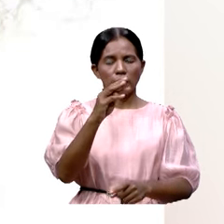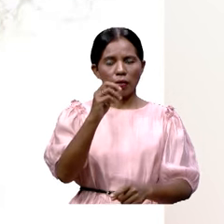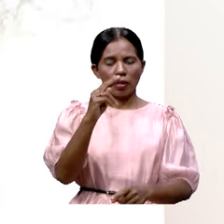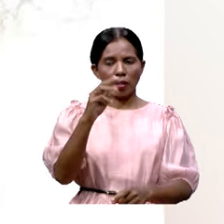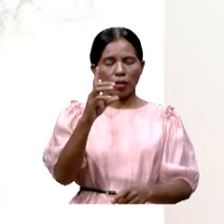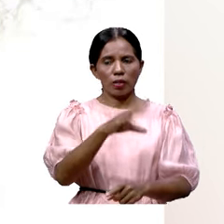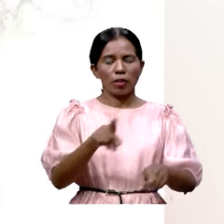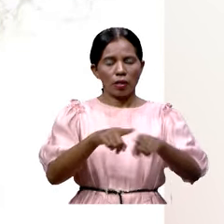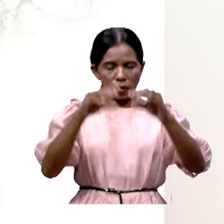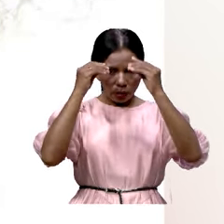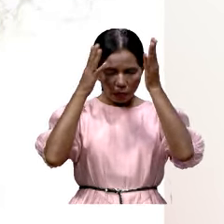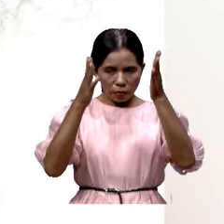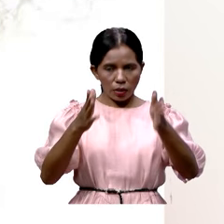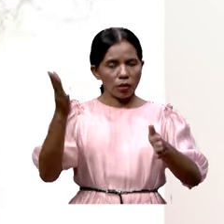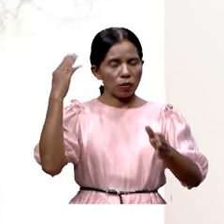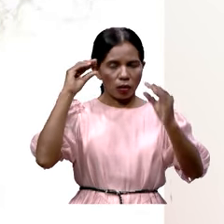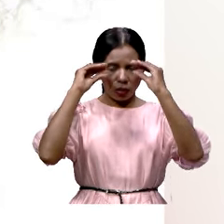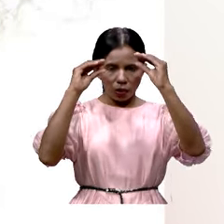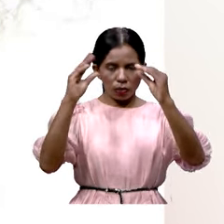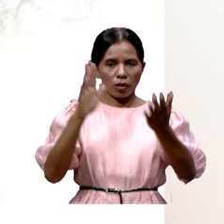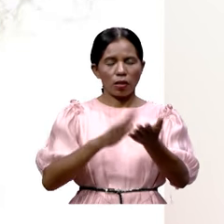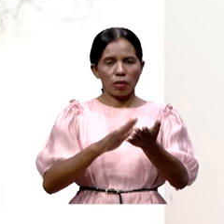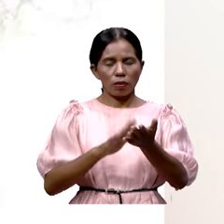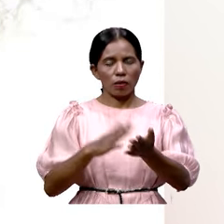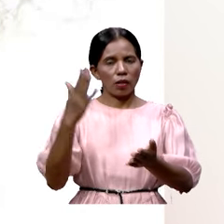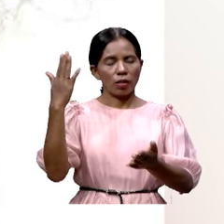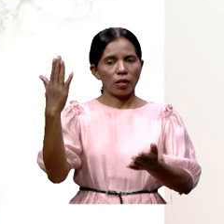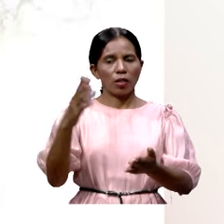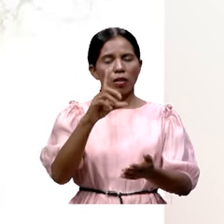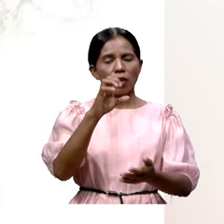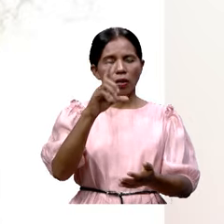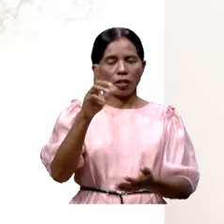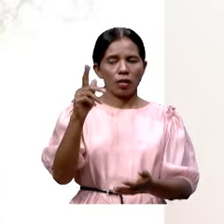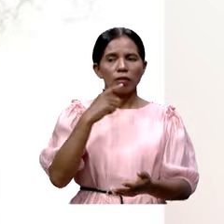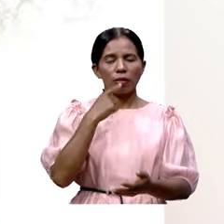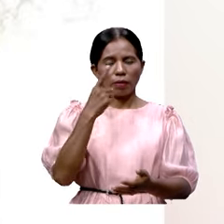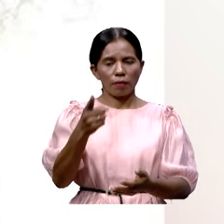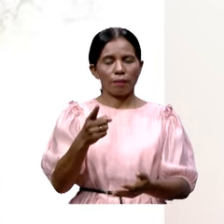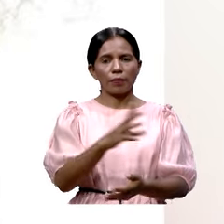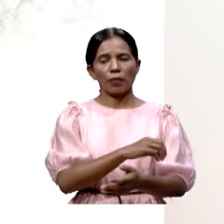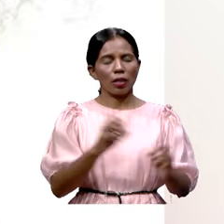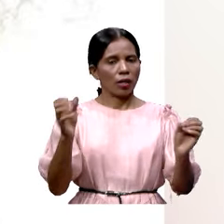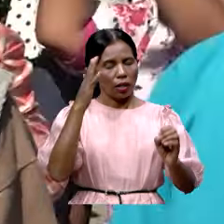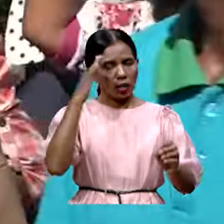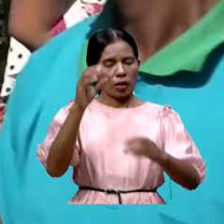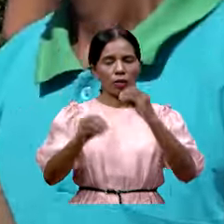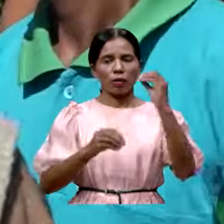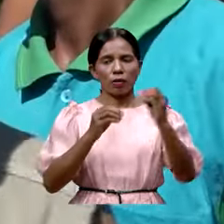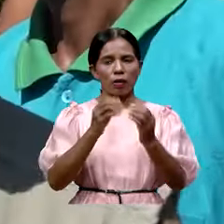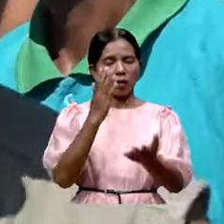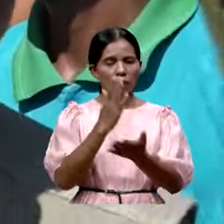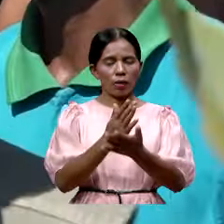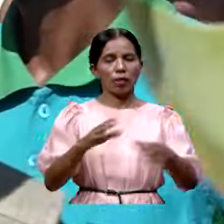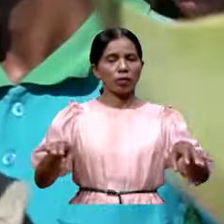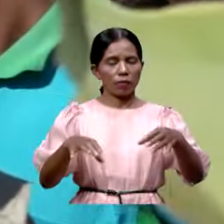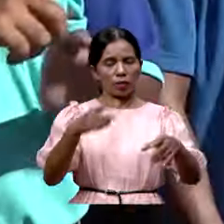hanesan ex-professor nebe antes hanorin ihe ensino básico central o LKM Haktuir, nia parte la hatene konoba reforma obrigatório